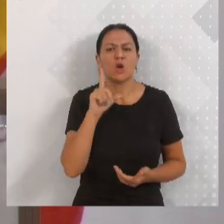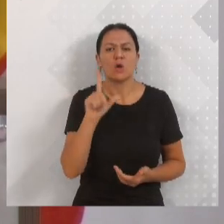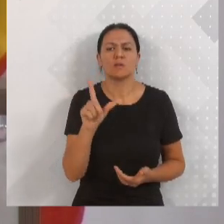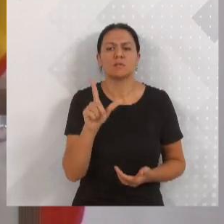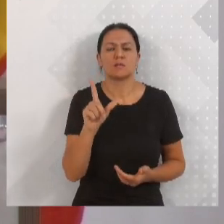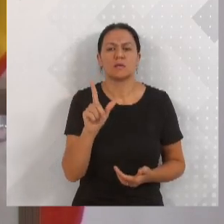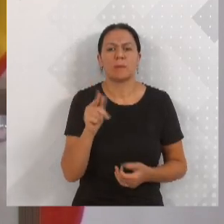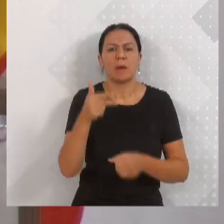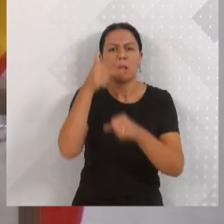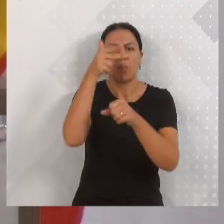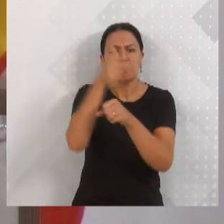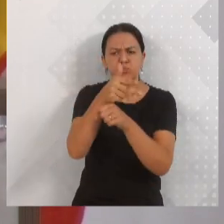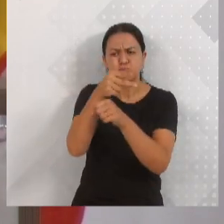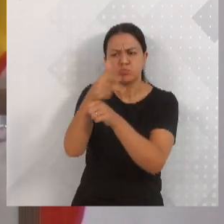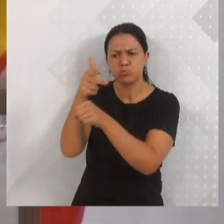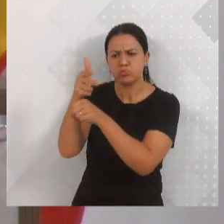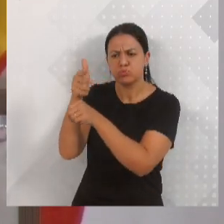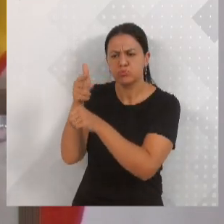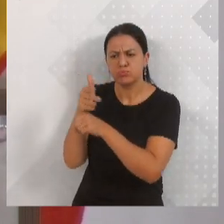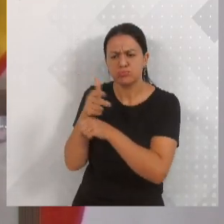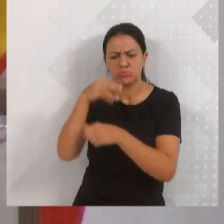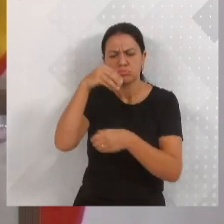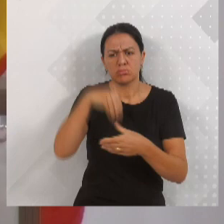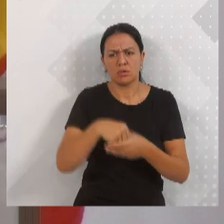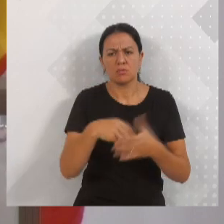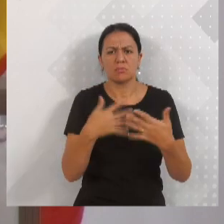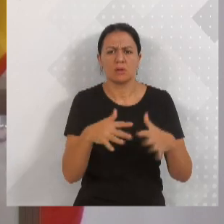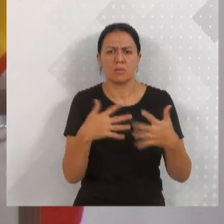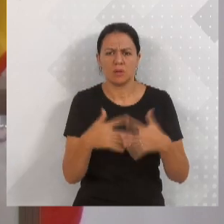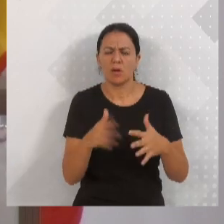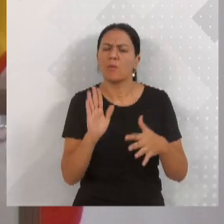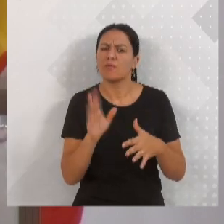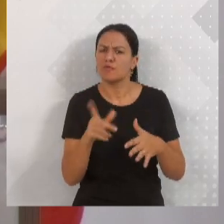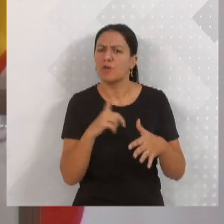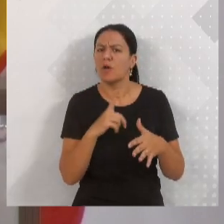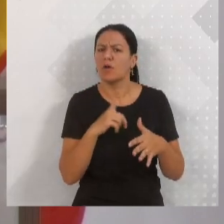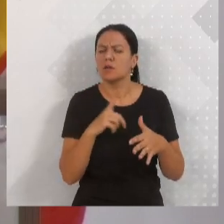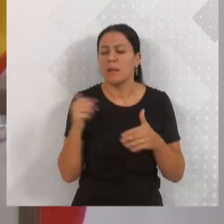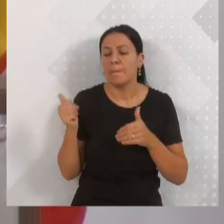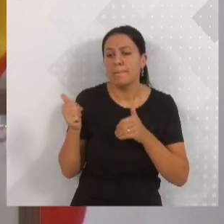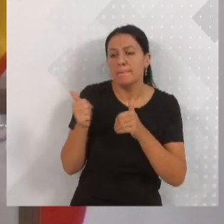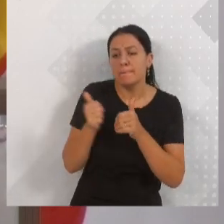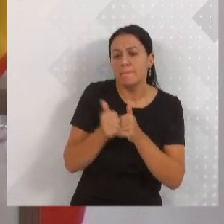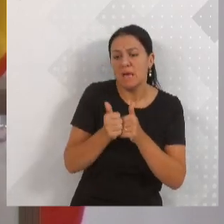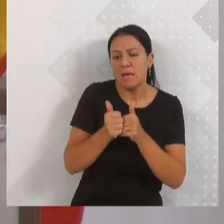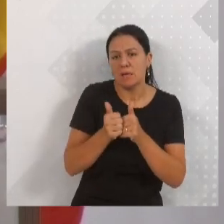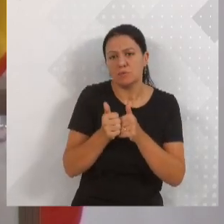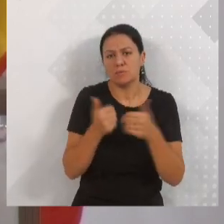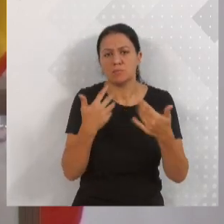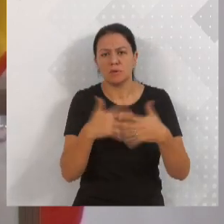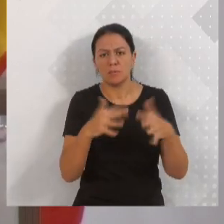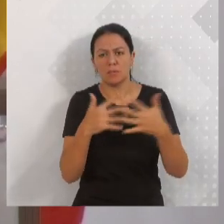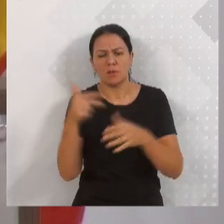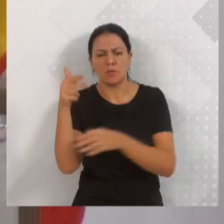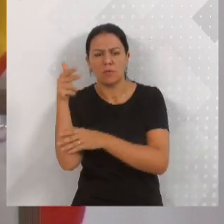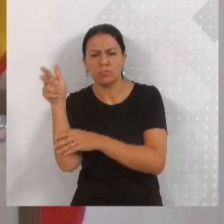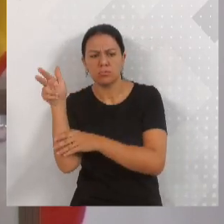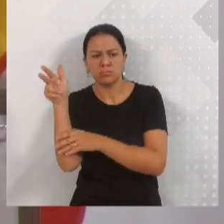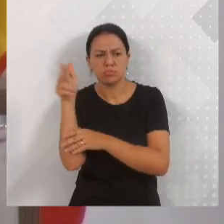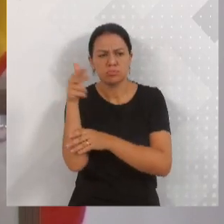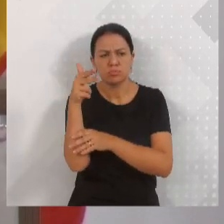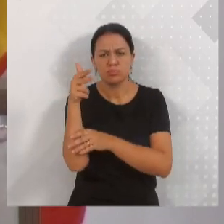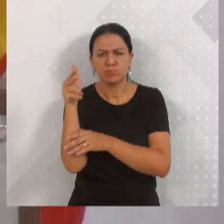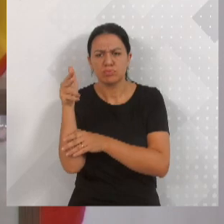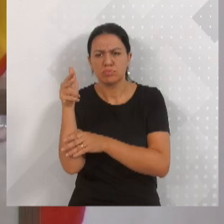mais câmeras de segurança eh nós já temos algumas câmeras de segurança nas proximidades dos terminais que são monitoradas pela